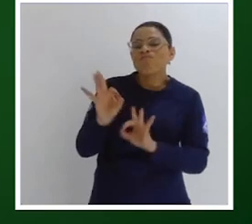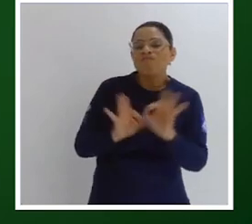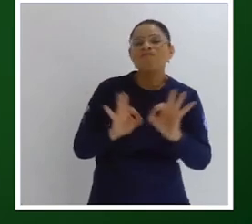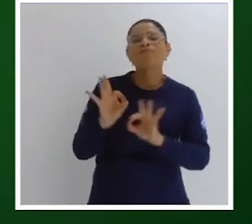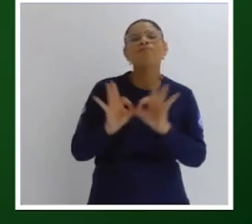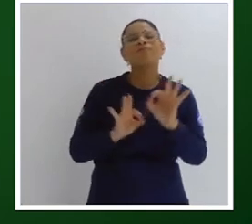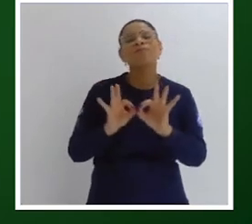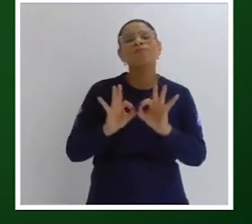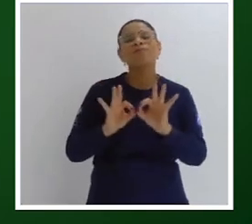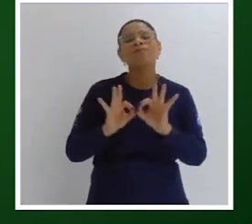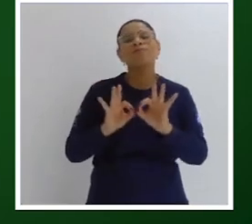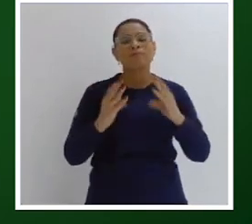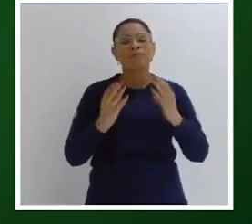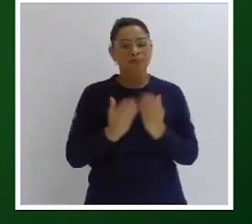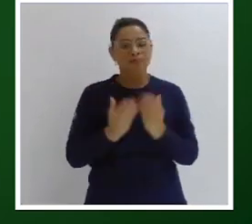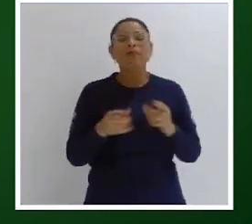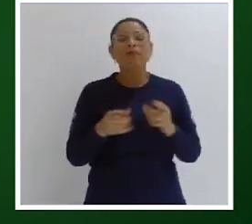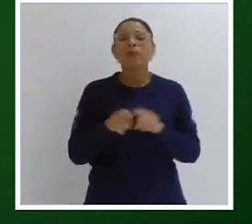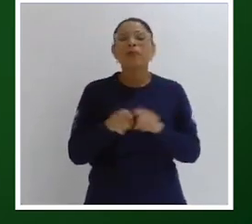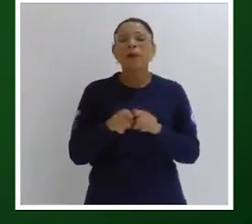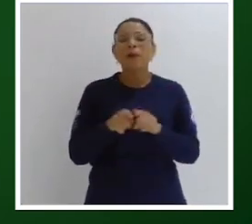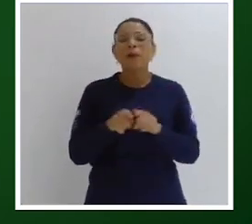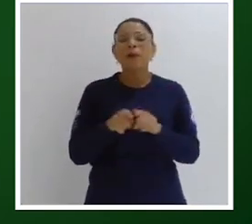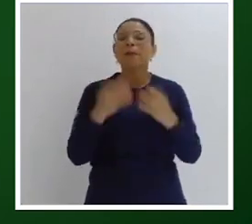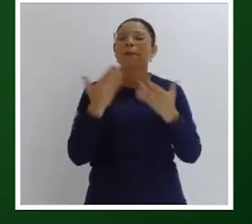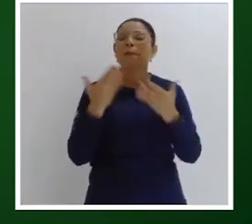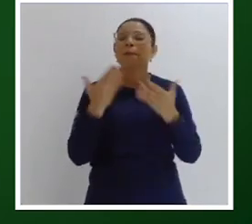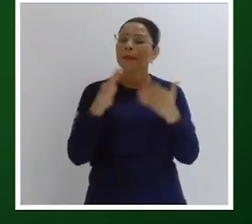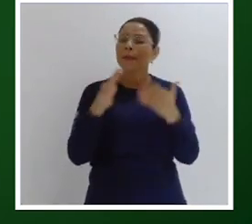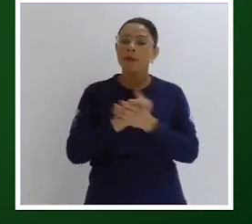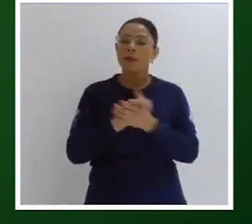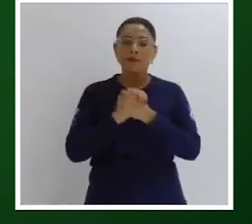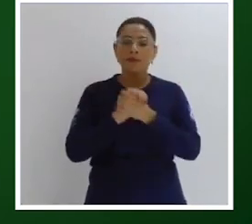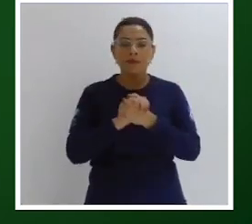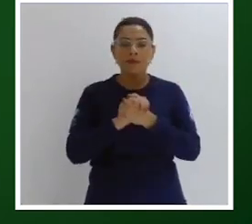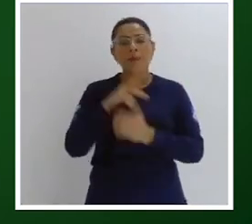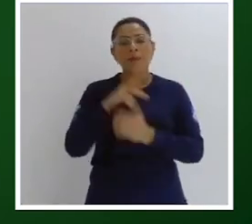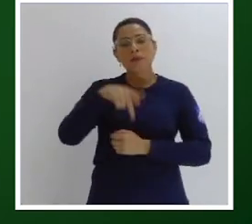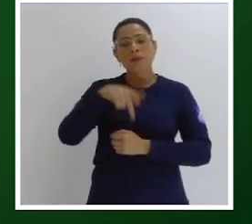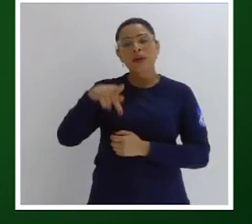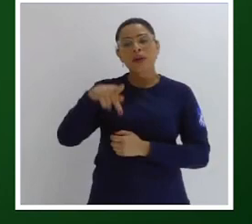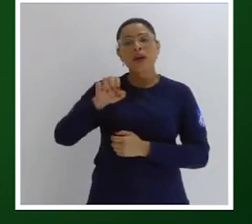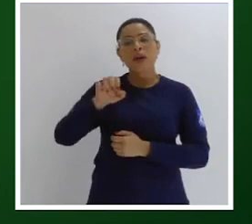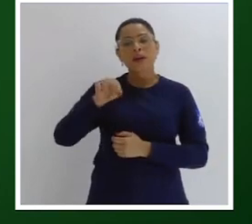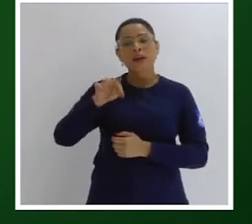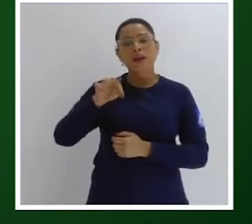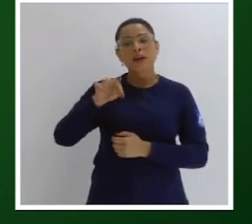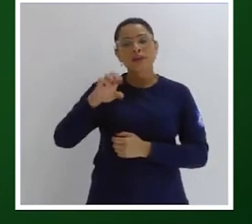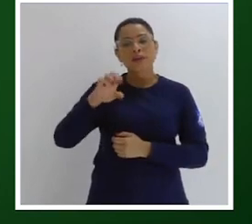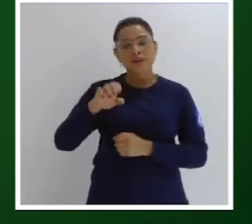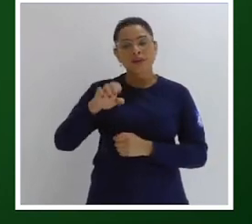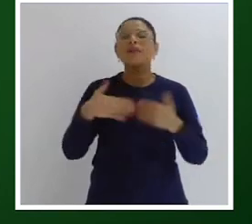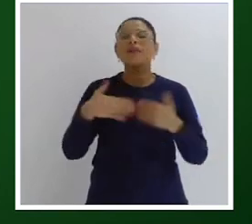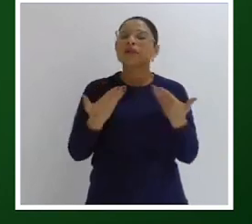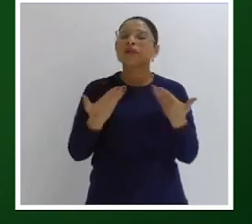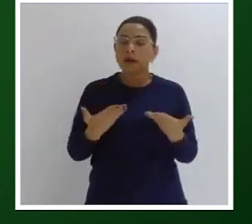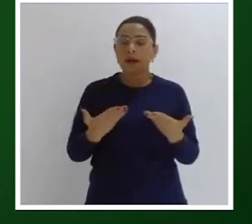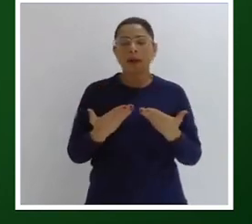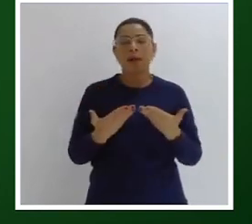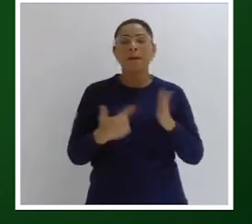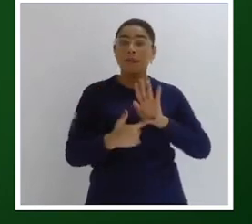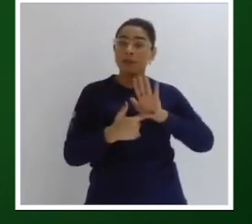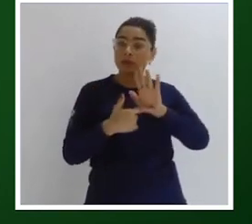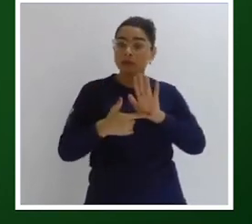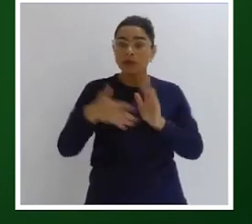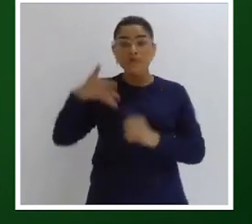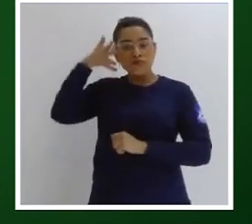fórum por fim quero parabenizar A Professora Eunice pela apresentação foi excelente